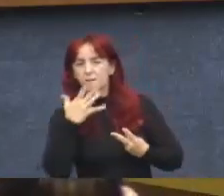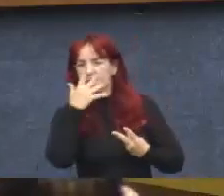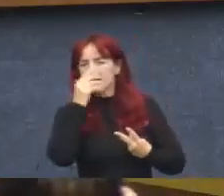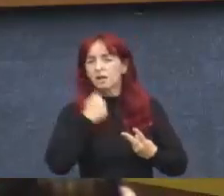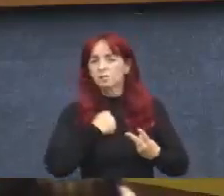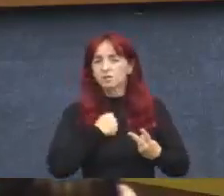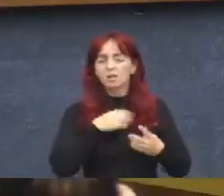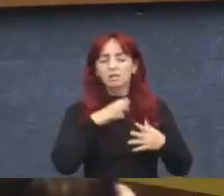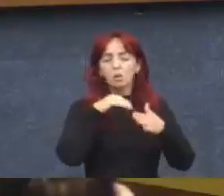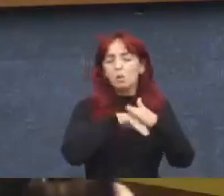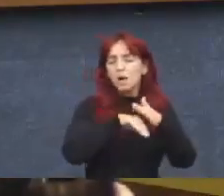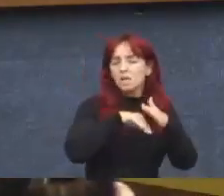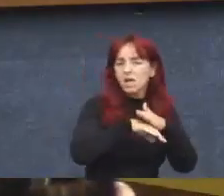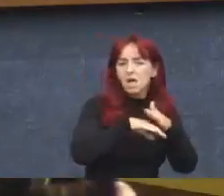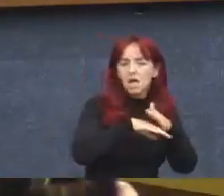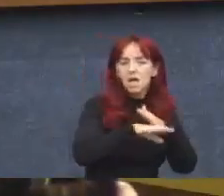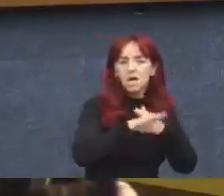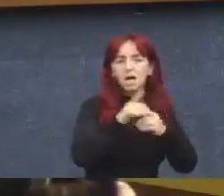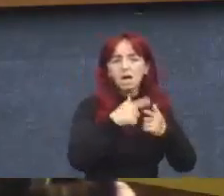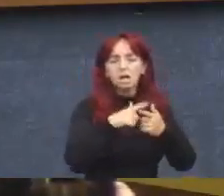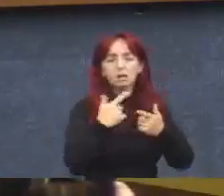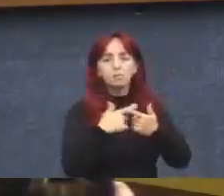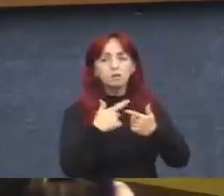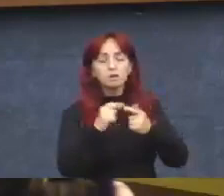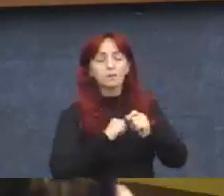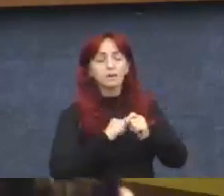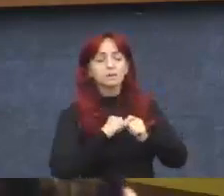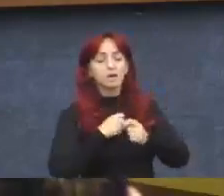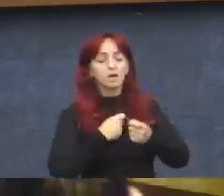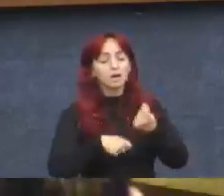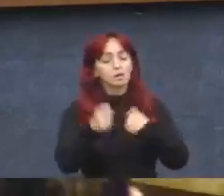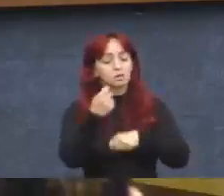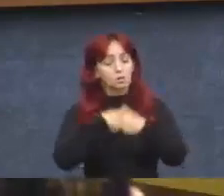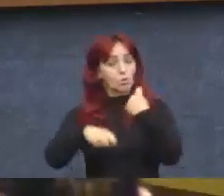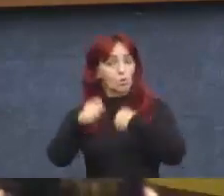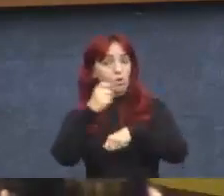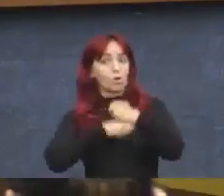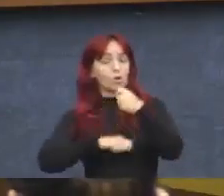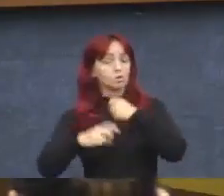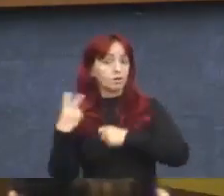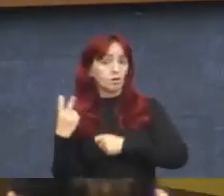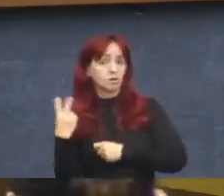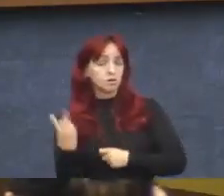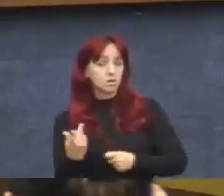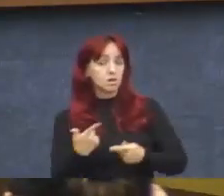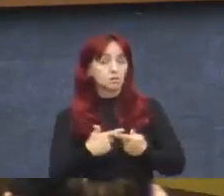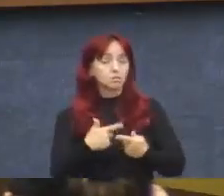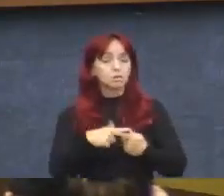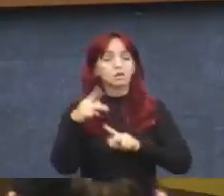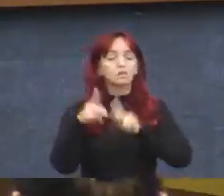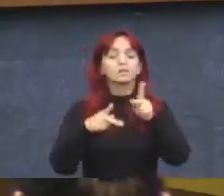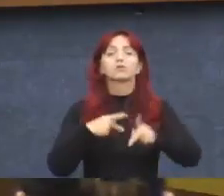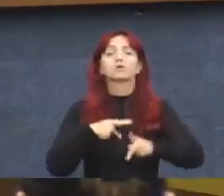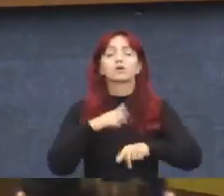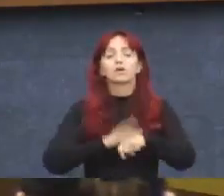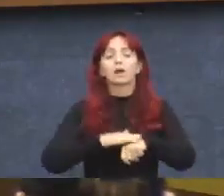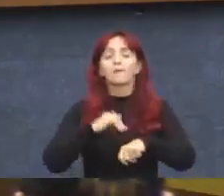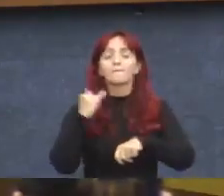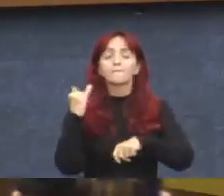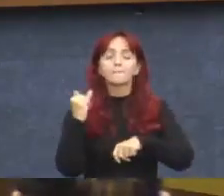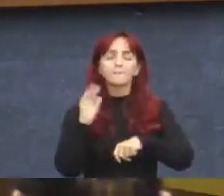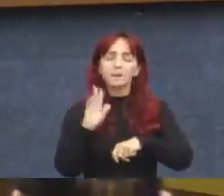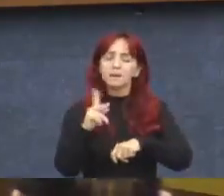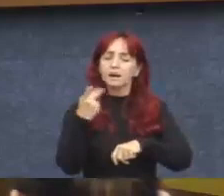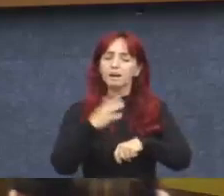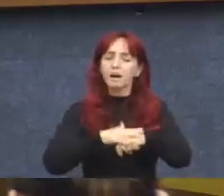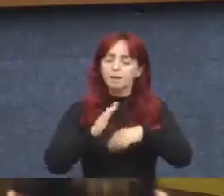gerando negócio, emprego, valorizando, sobretudo, quem está querendo fazer essa cidade prosperar. Então, acho que vai ser um grande passo para